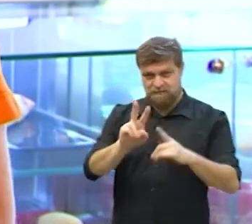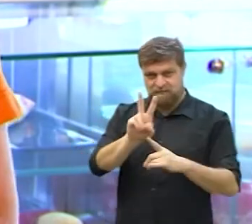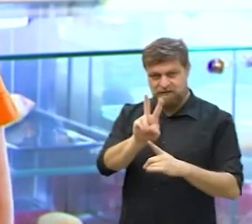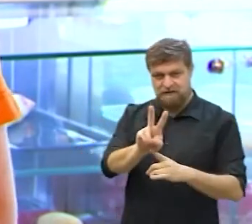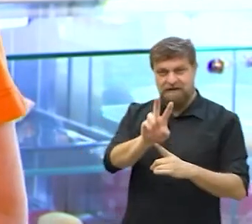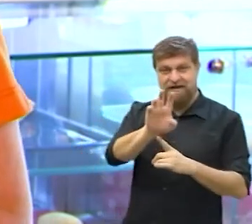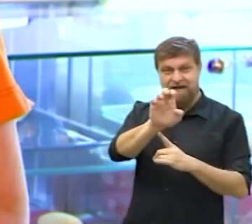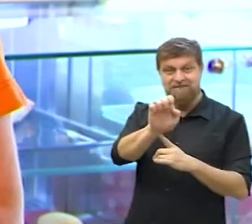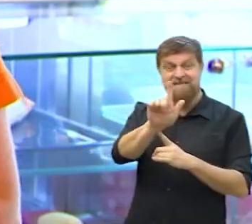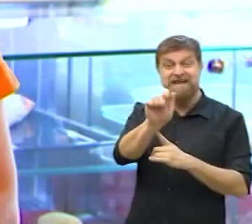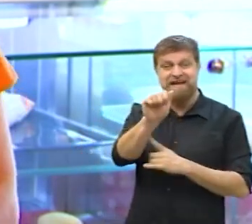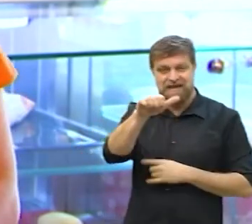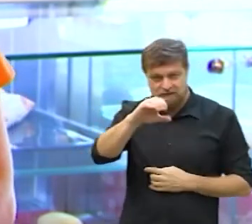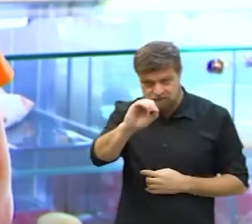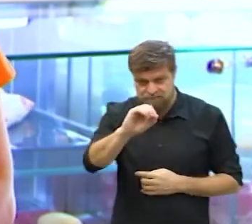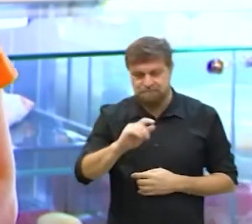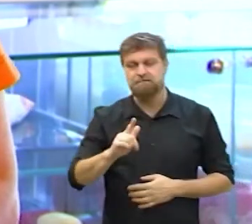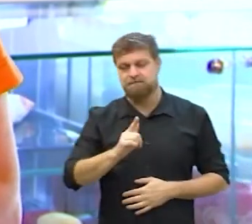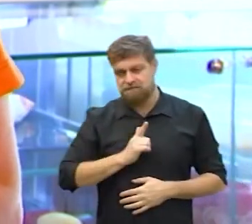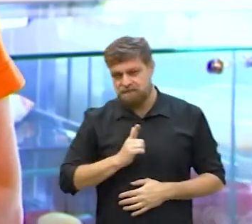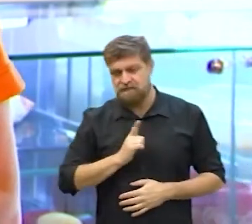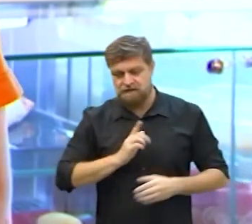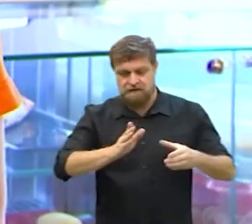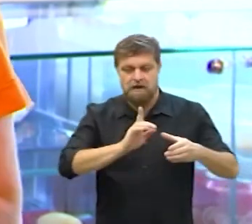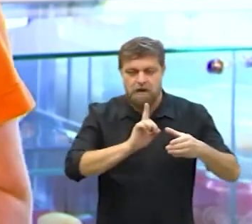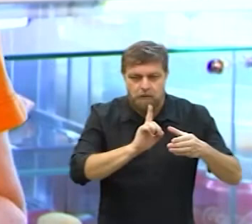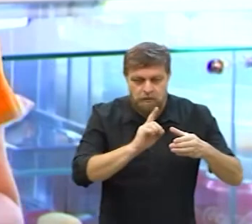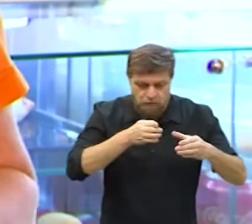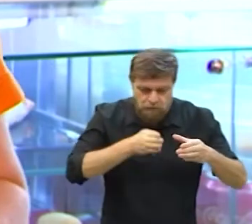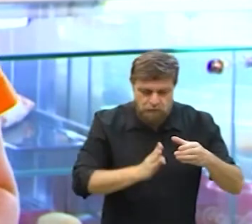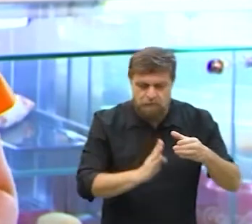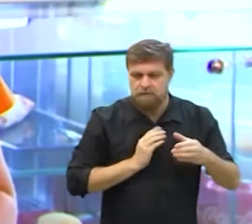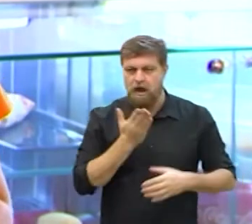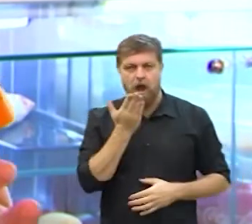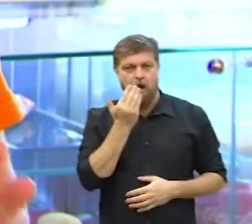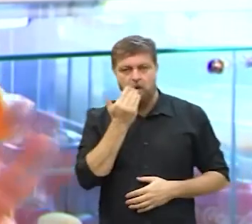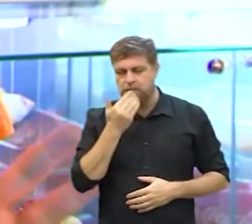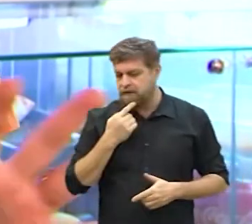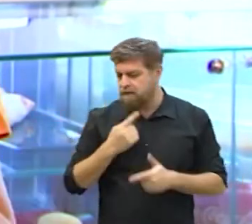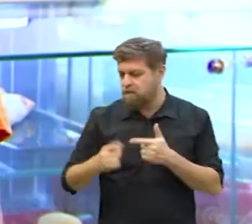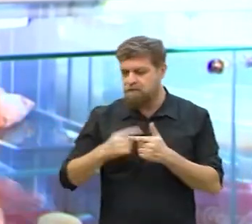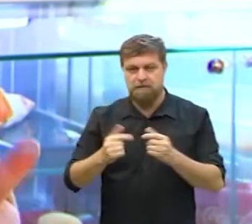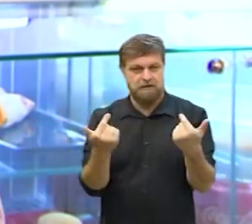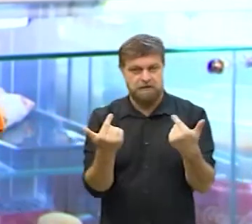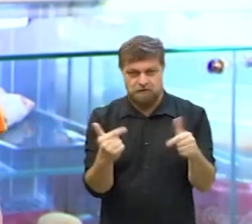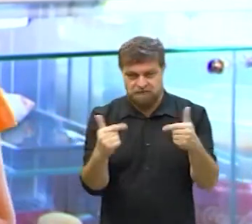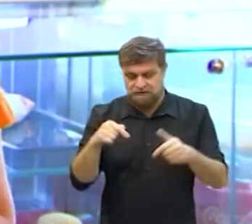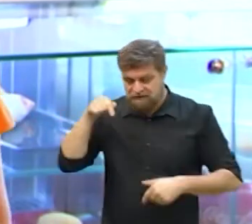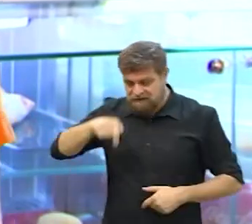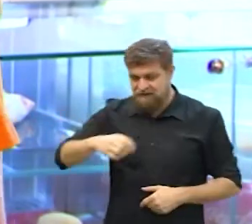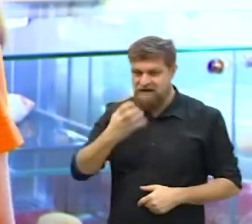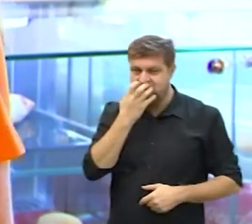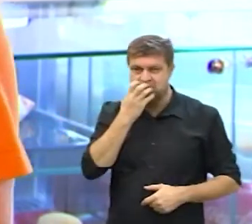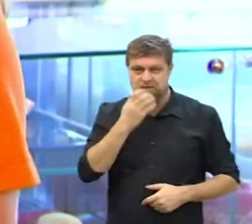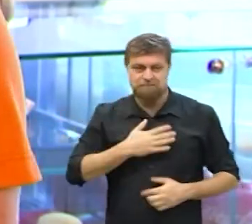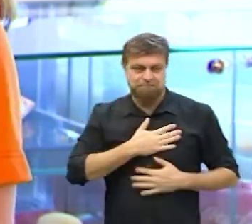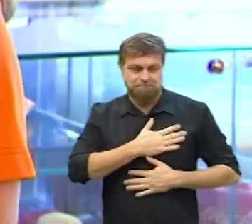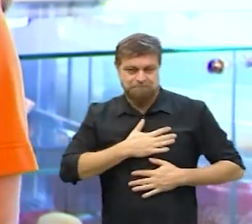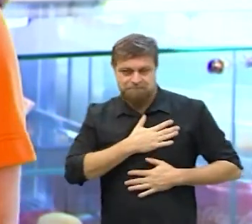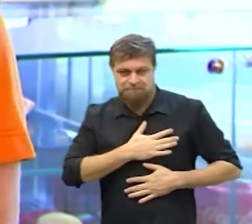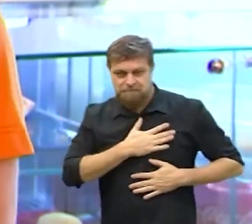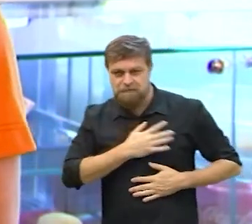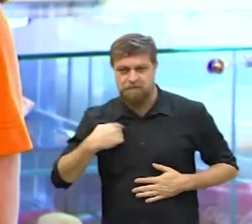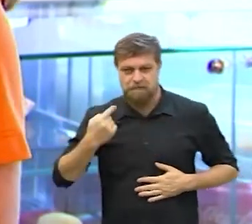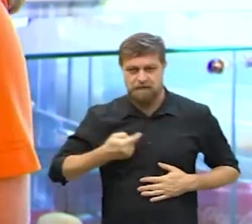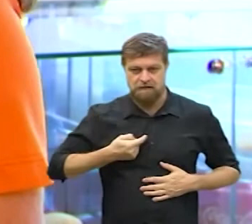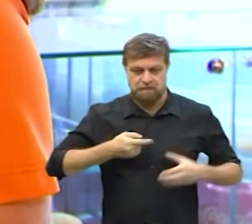bolo para os veganos. E então eles podem comer, não tem problema nenhum de saúde, e a aceitação deles está